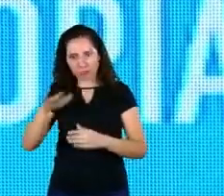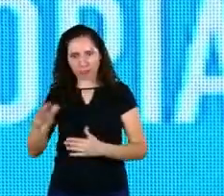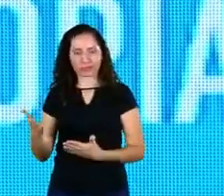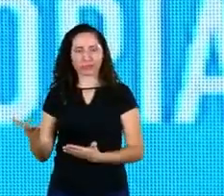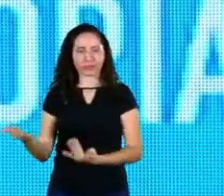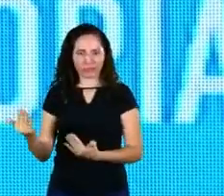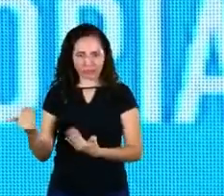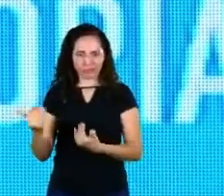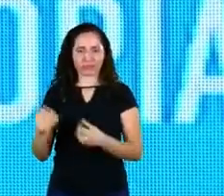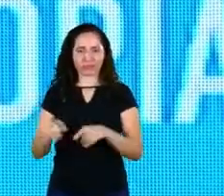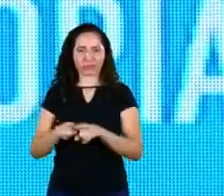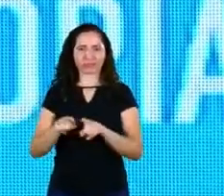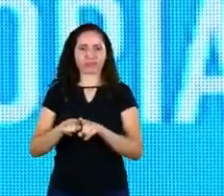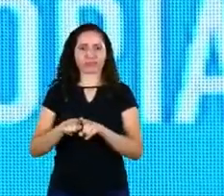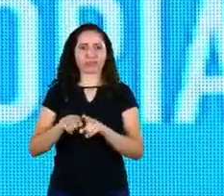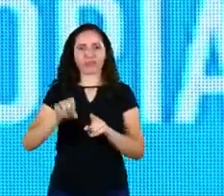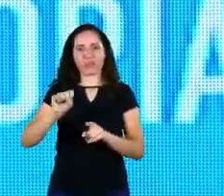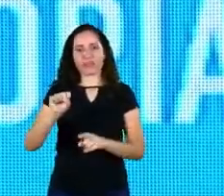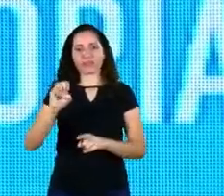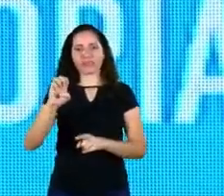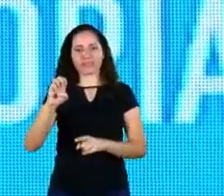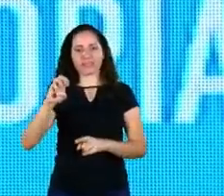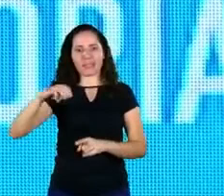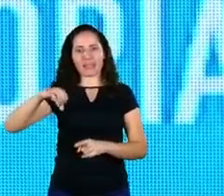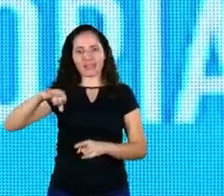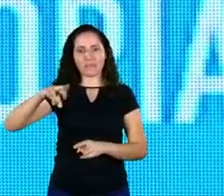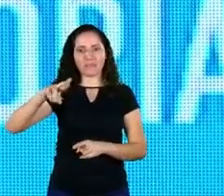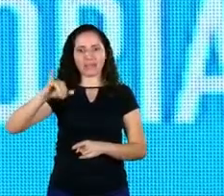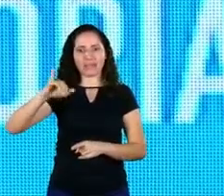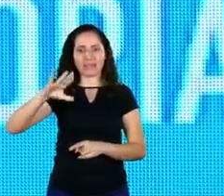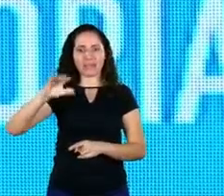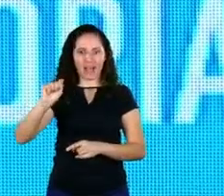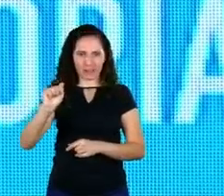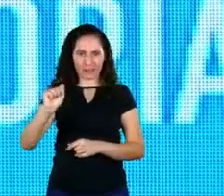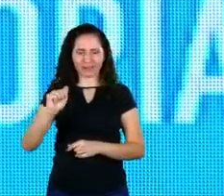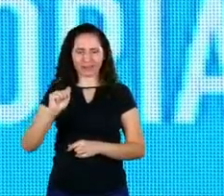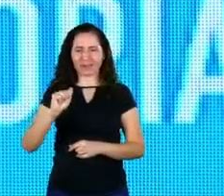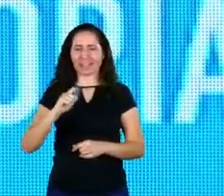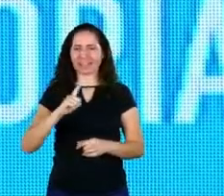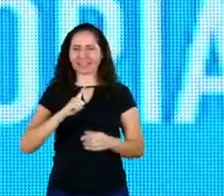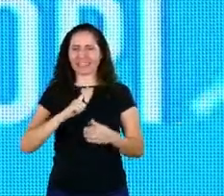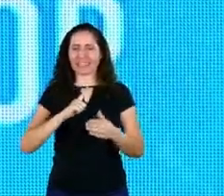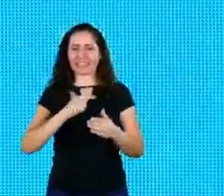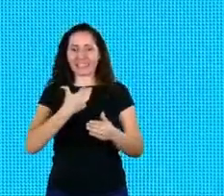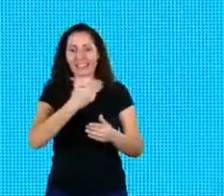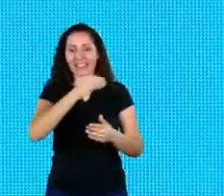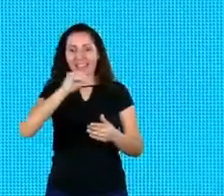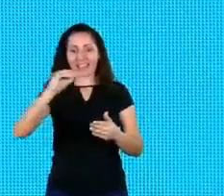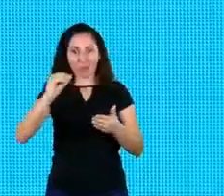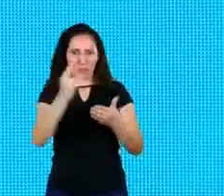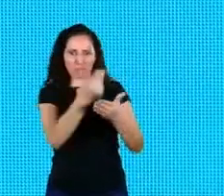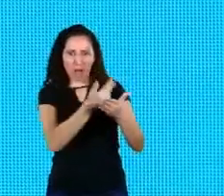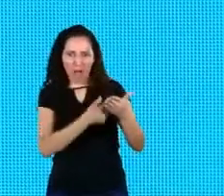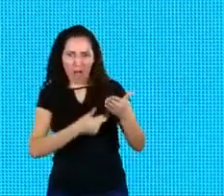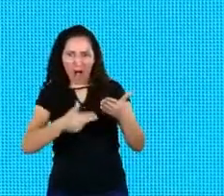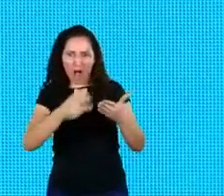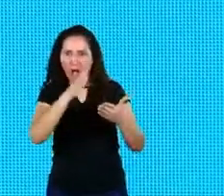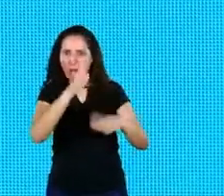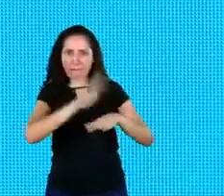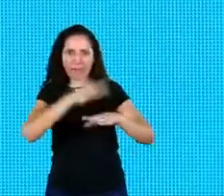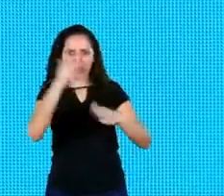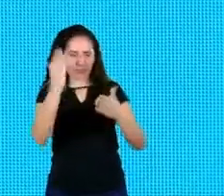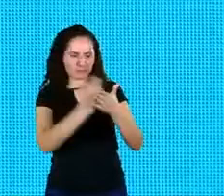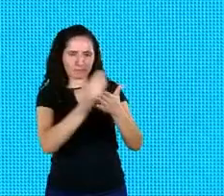Semiramis Paterno. Ela tem mais de 100 livros ilustrados. É uma presença super importante da literatura,